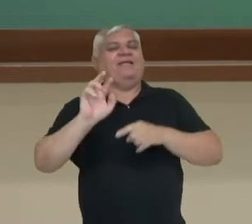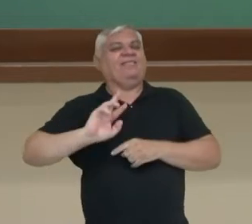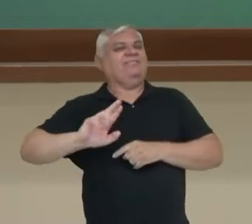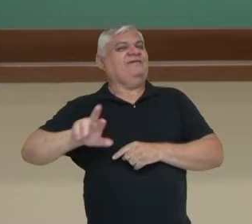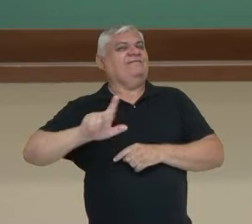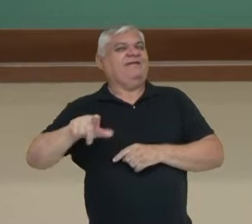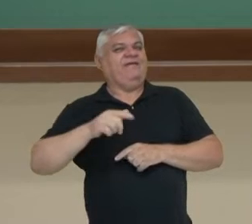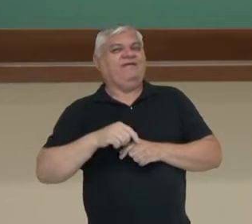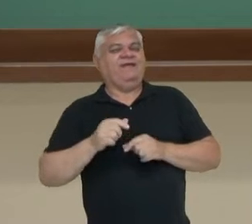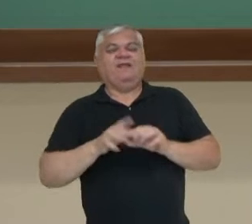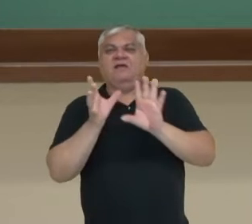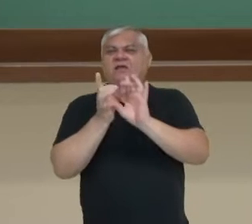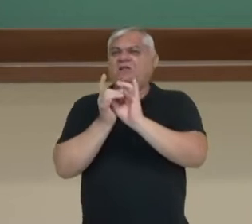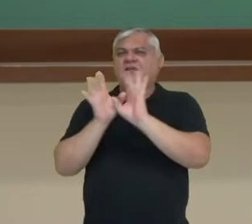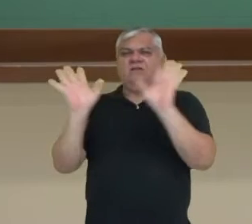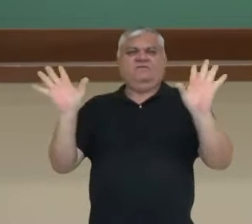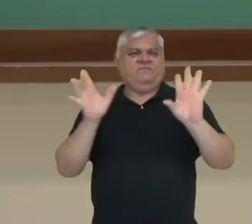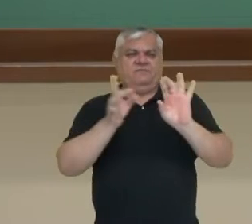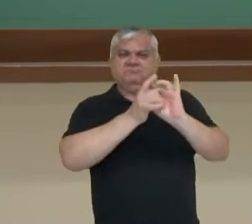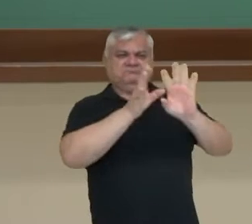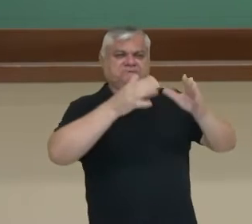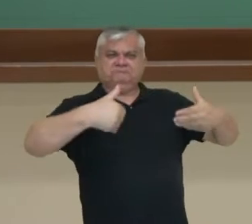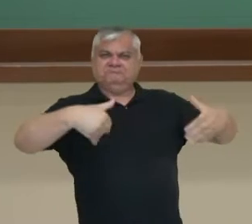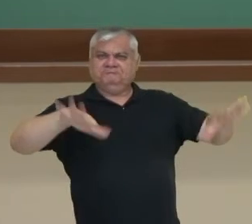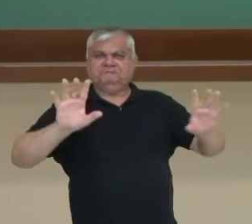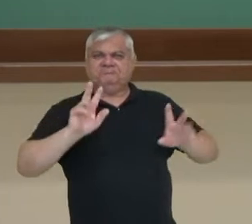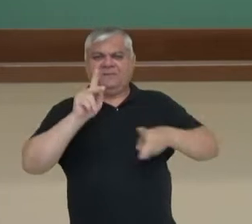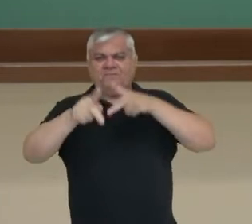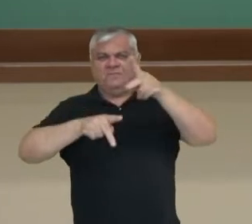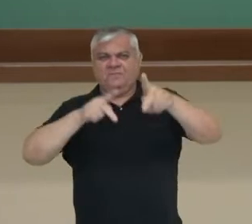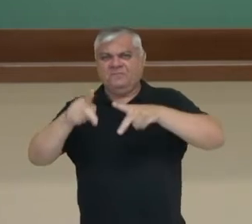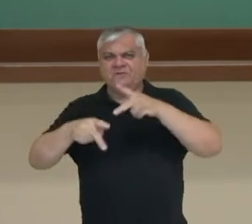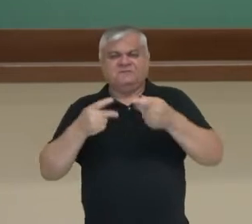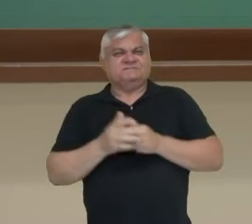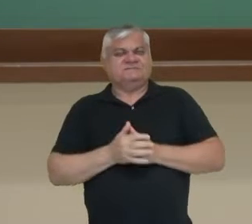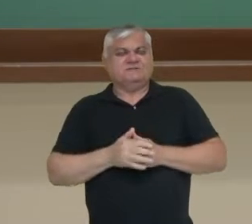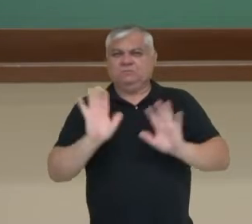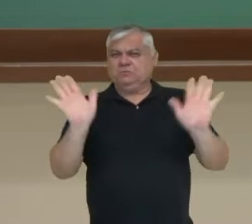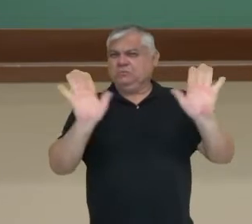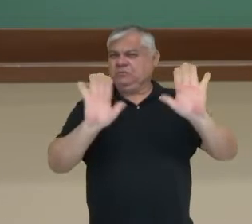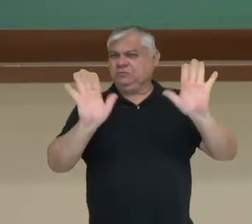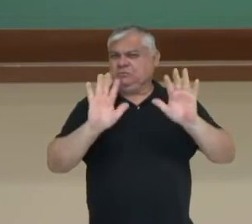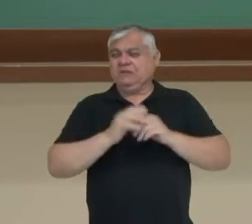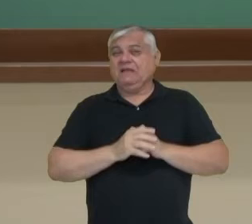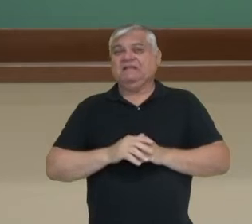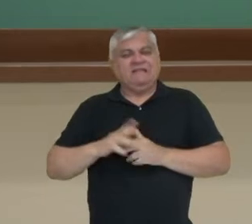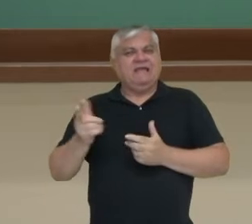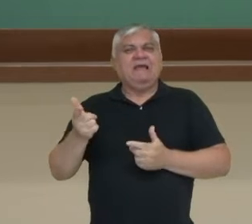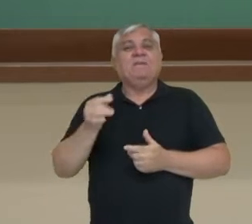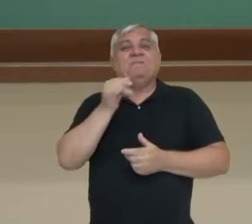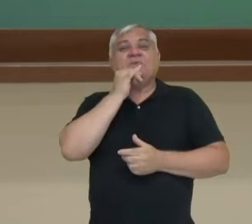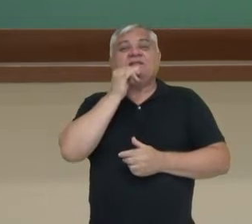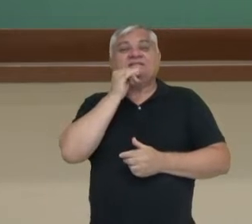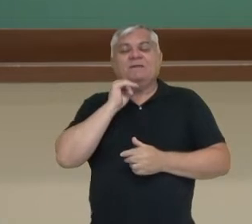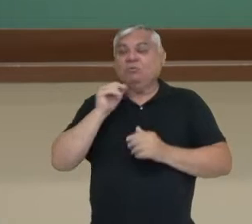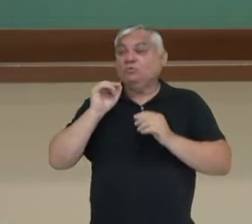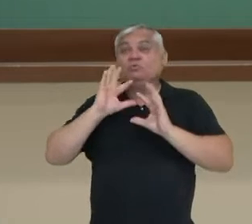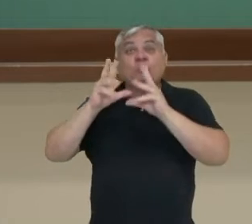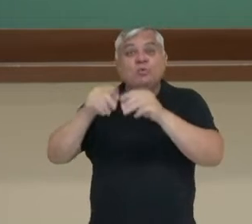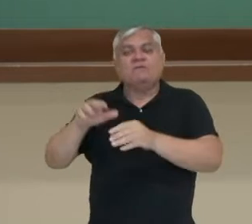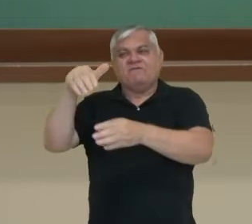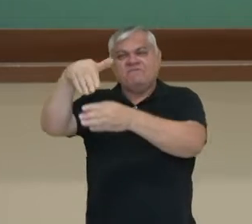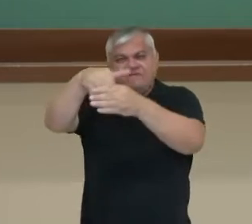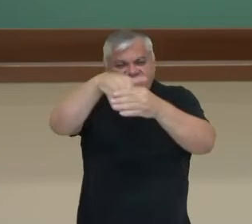aquela democracia que vem já da filosofia iluminista, aquela filosofia, aquela democracia com